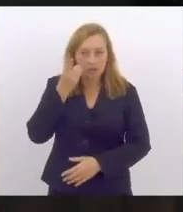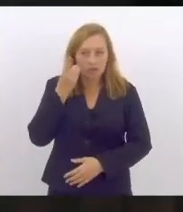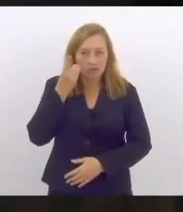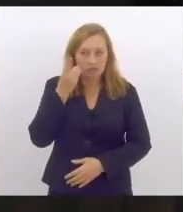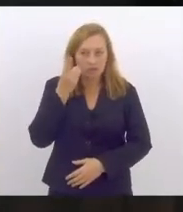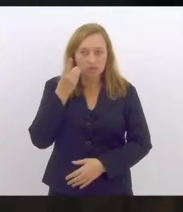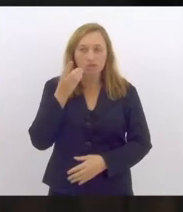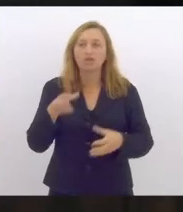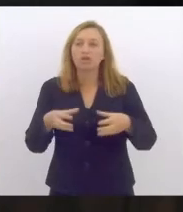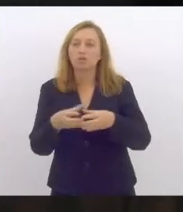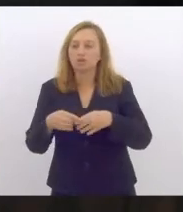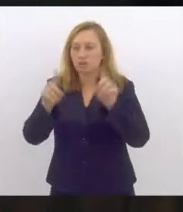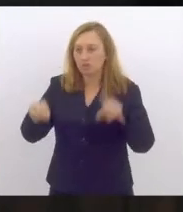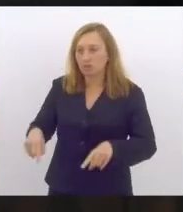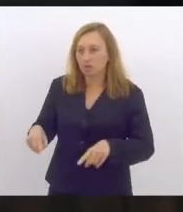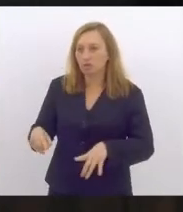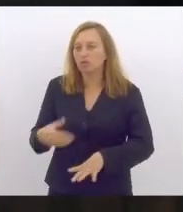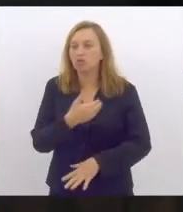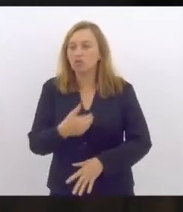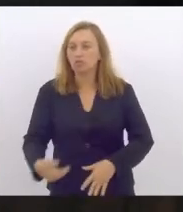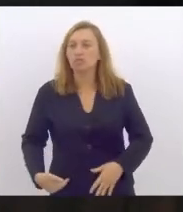pela Comissão de